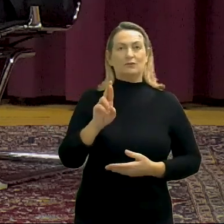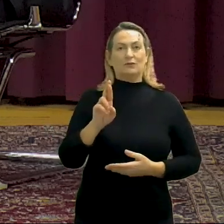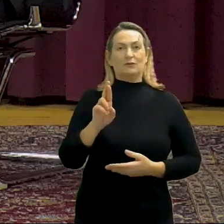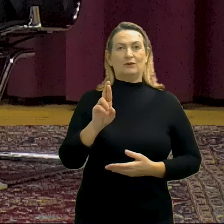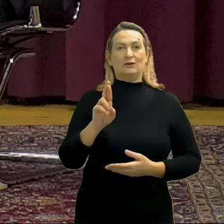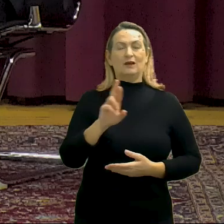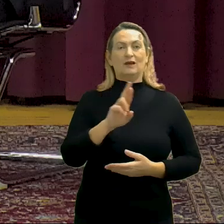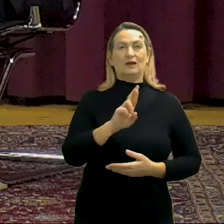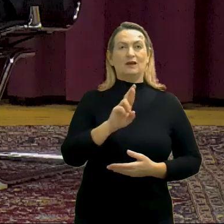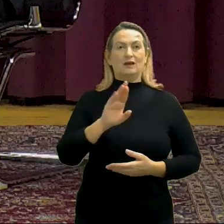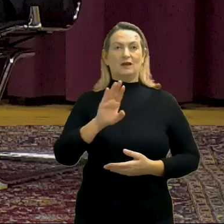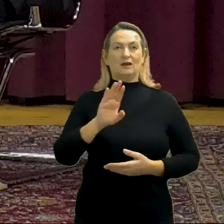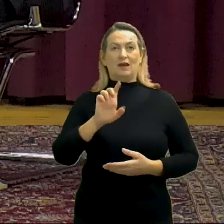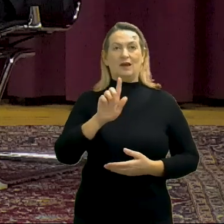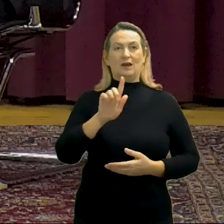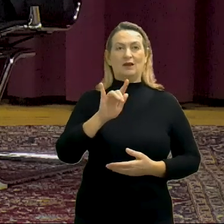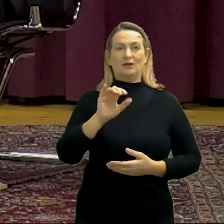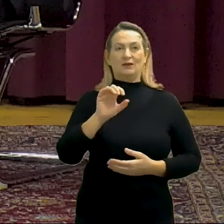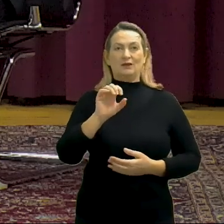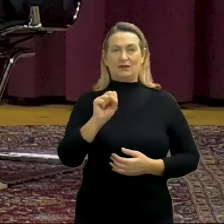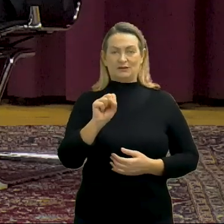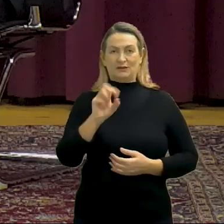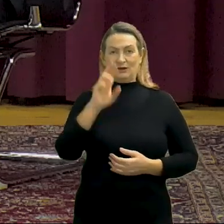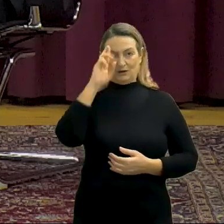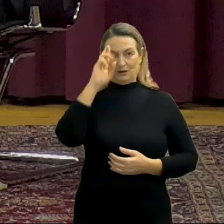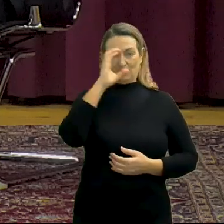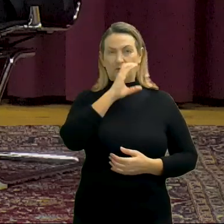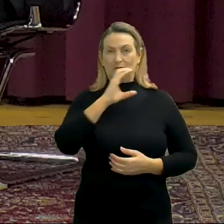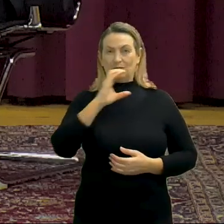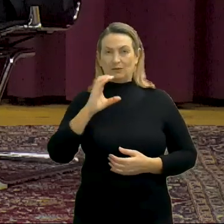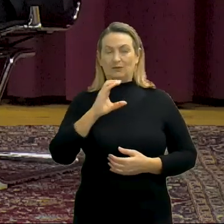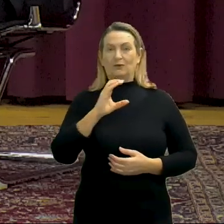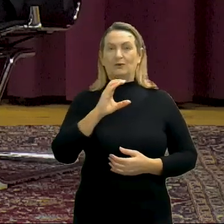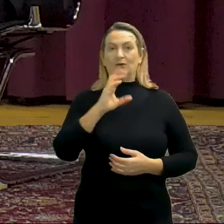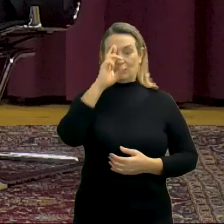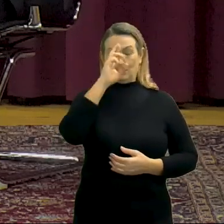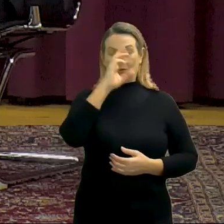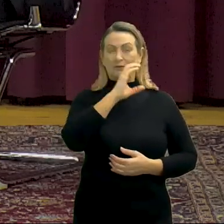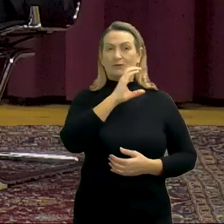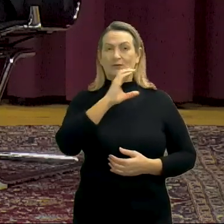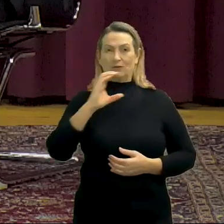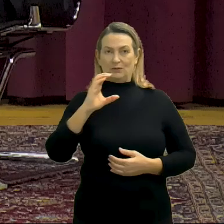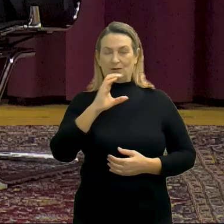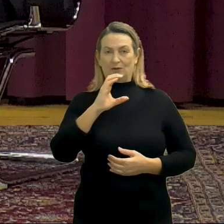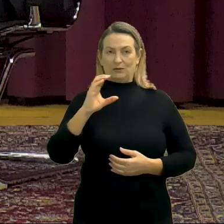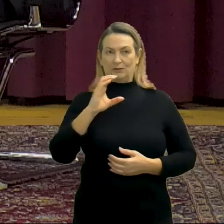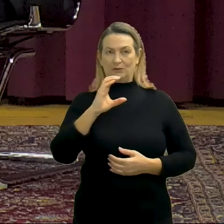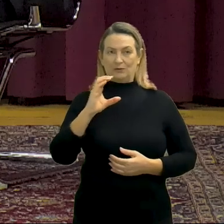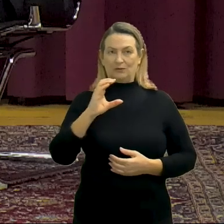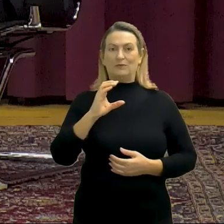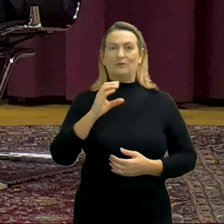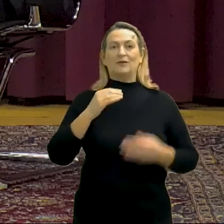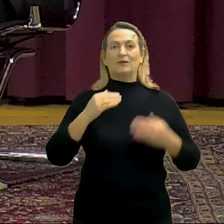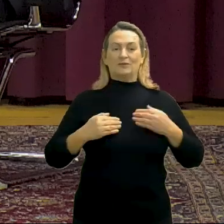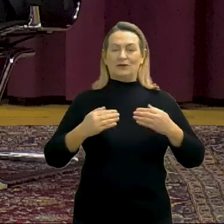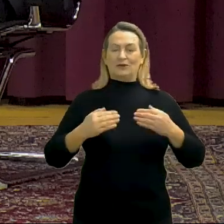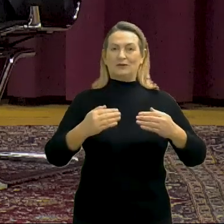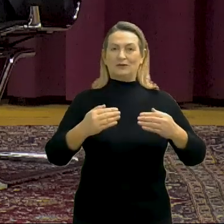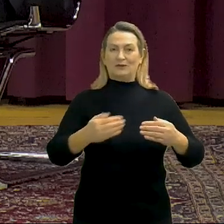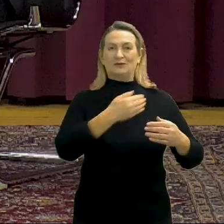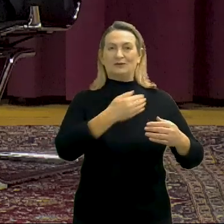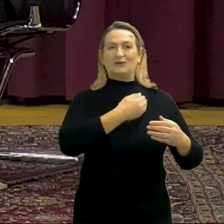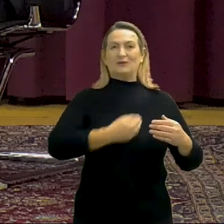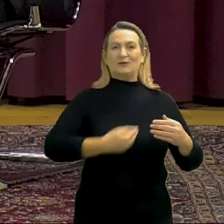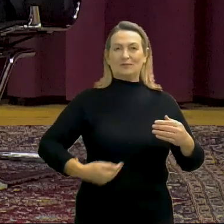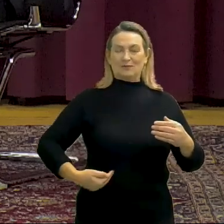o coordenador da Coordenadoria de atuação do Ministério Público eleitoral isso né sim Coordenadoria